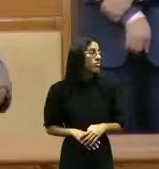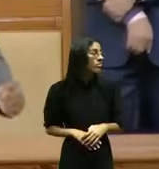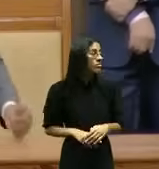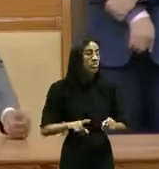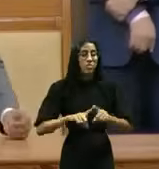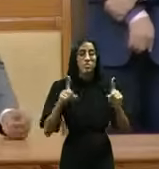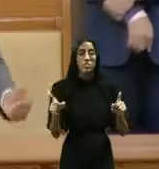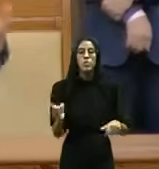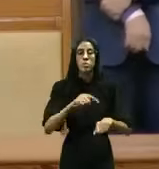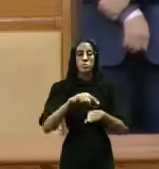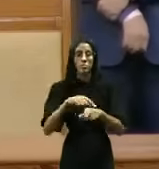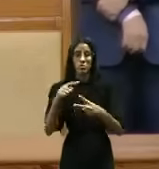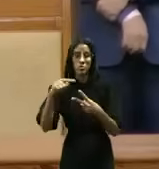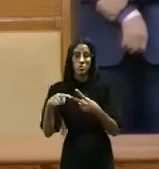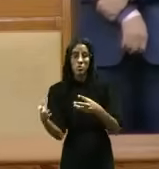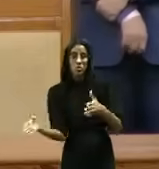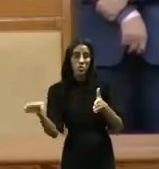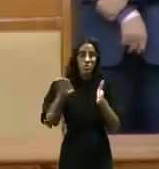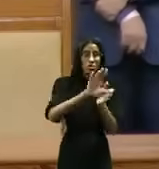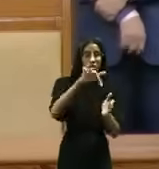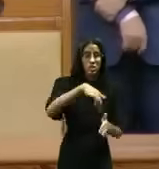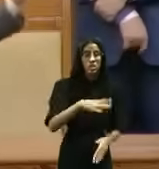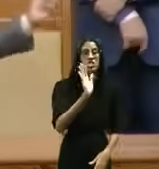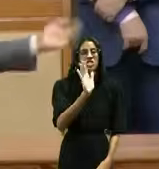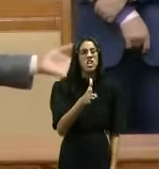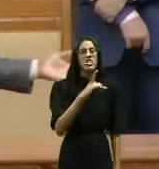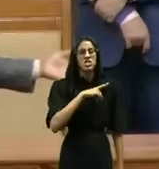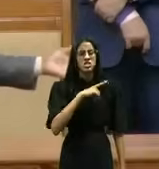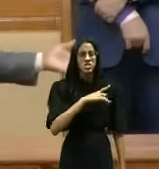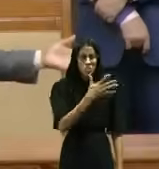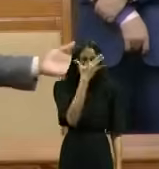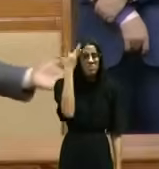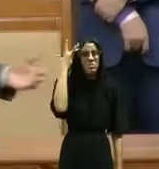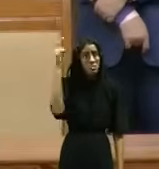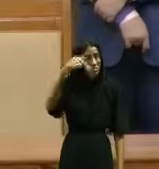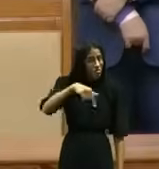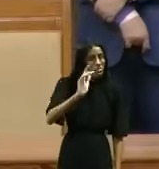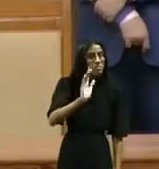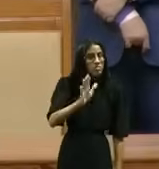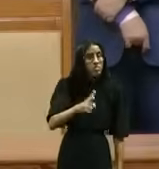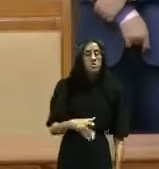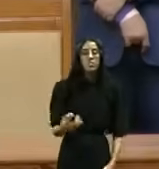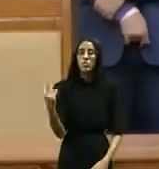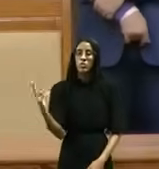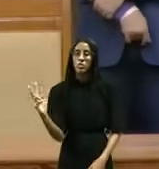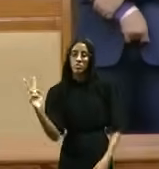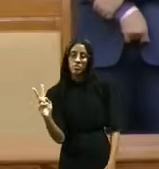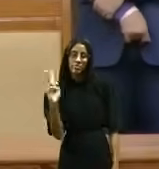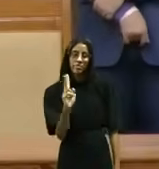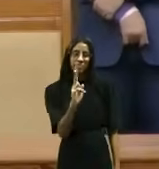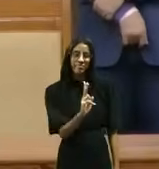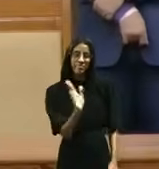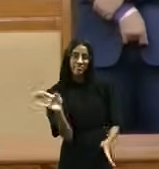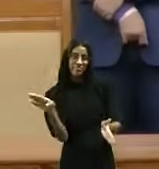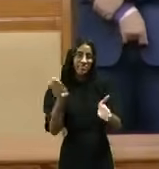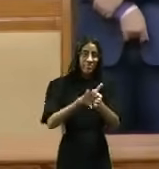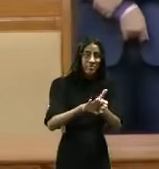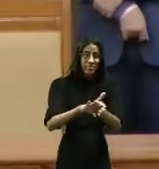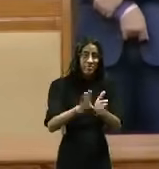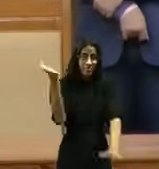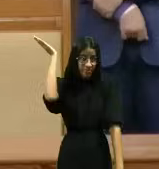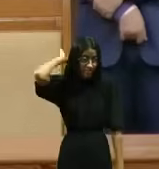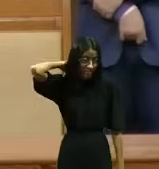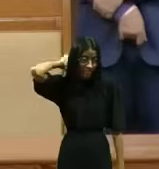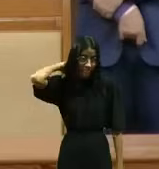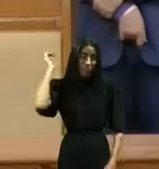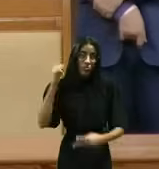aqui o que que nós vamos analisar eles chegam em Belém não é isso ele que os dois eram suecos tanto